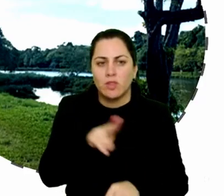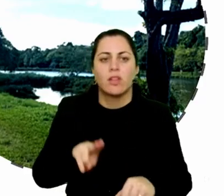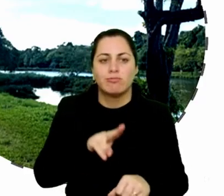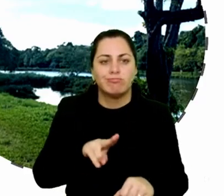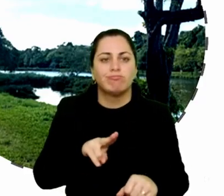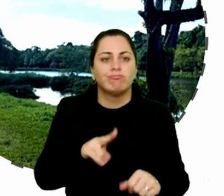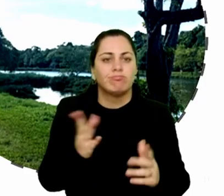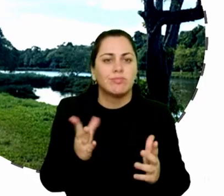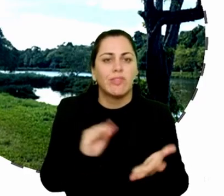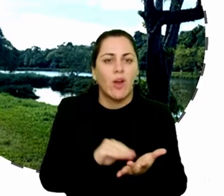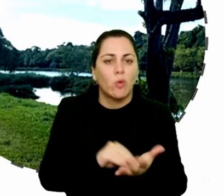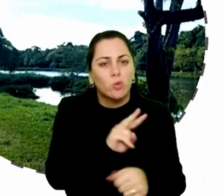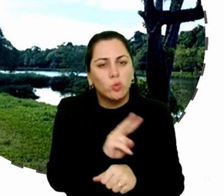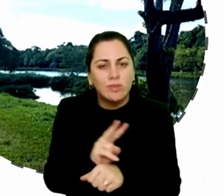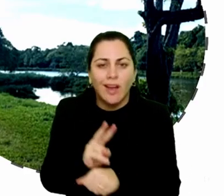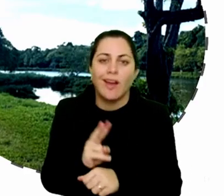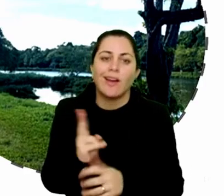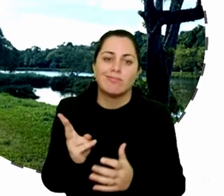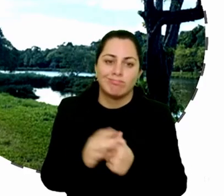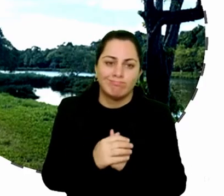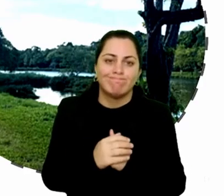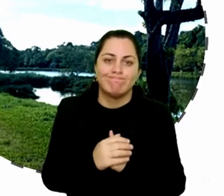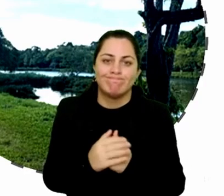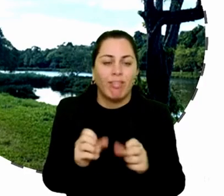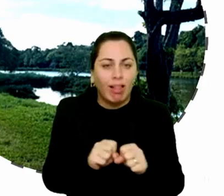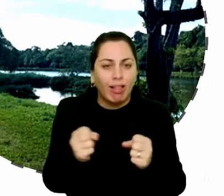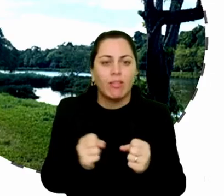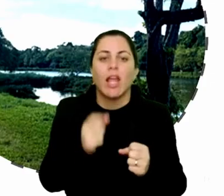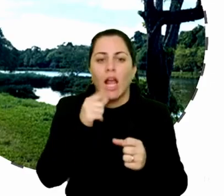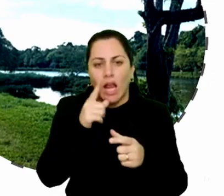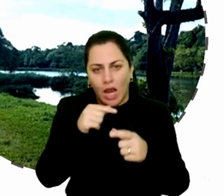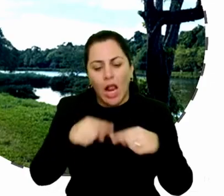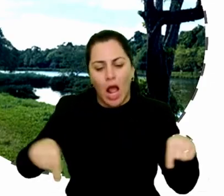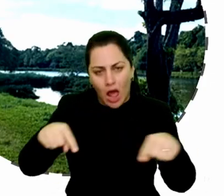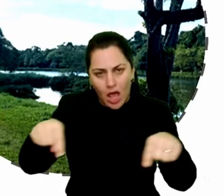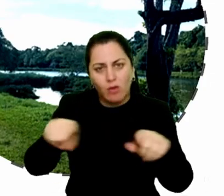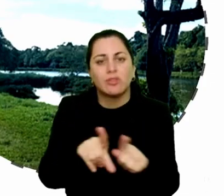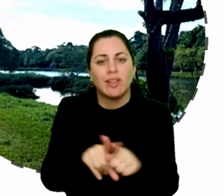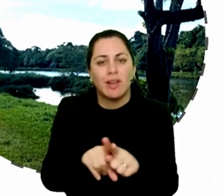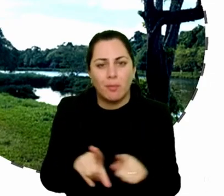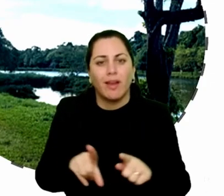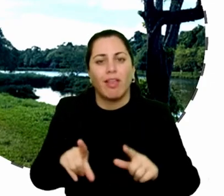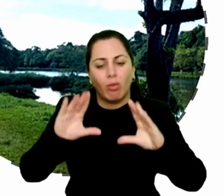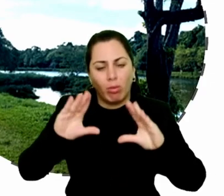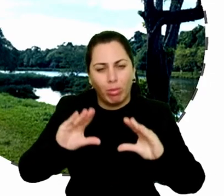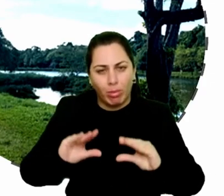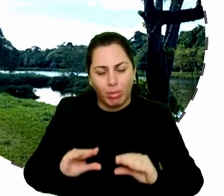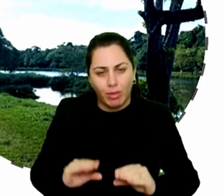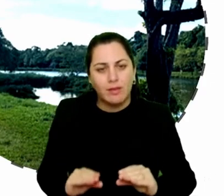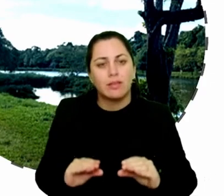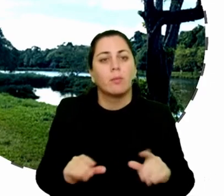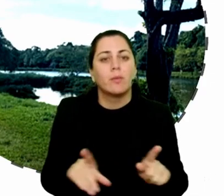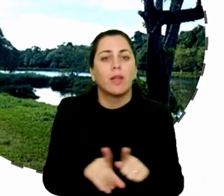infraestruturas descuidadas, com más condições. O lago, como eu comentei, está assoreado, já tem tido formação de